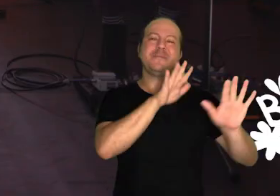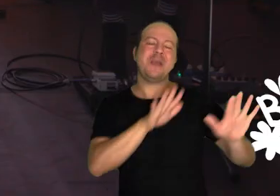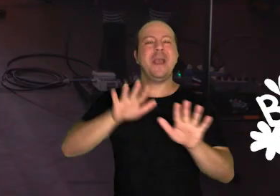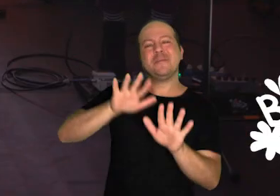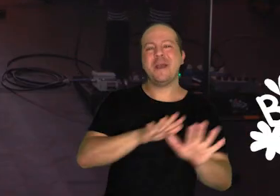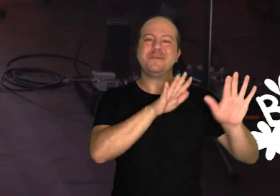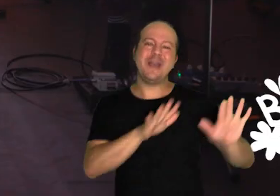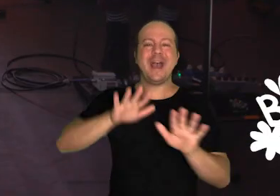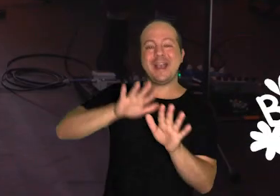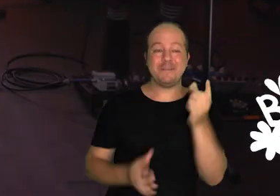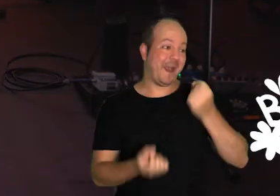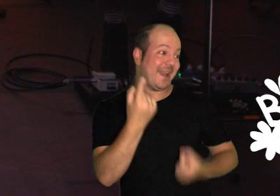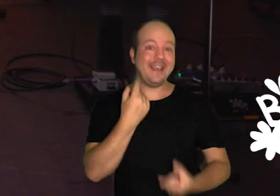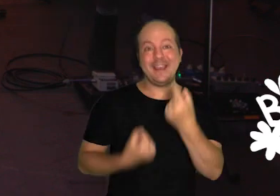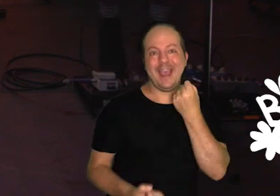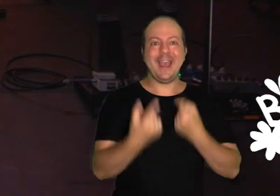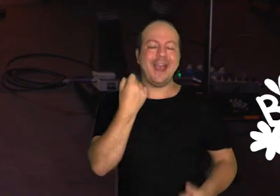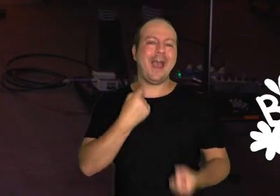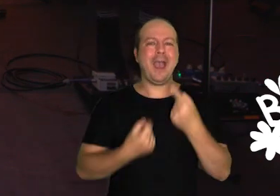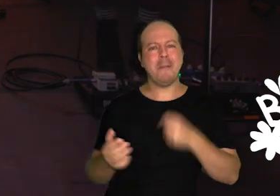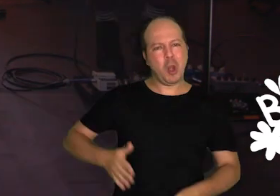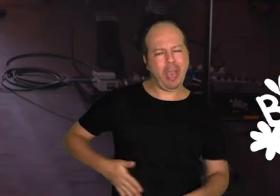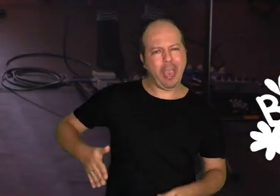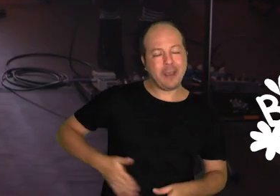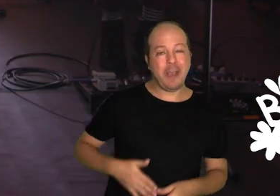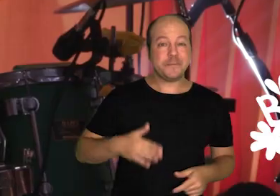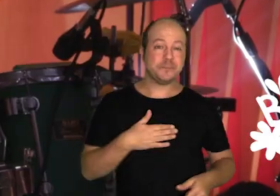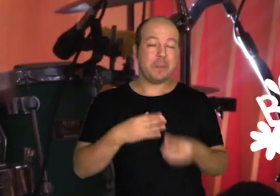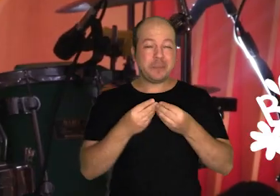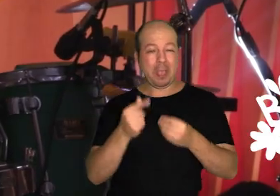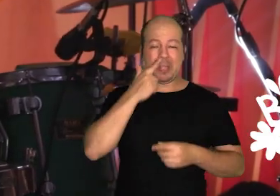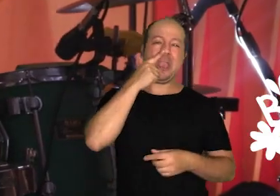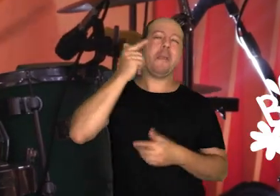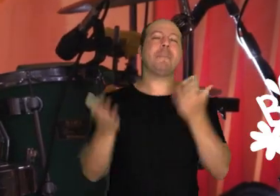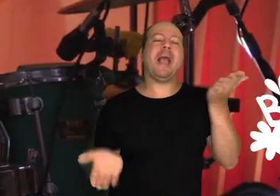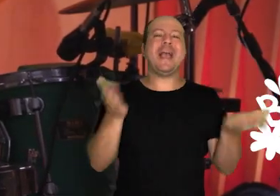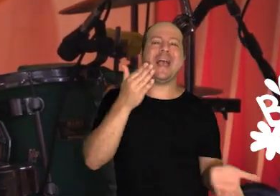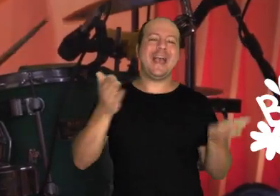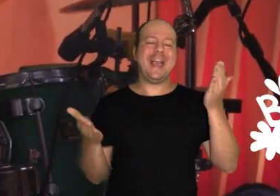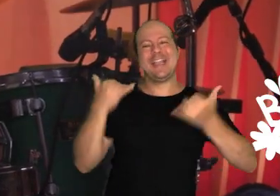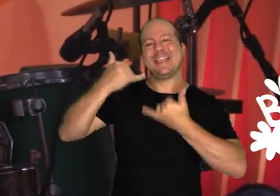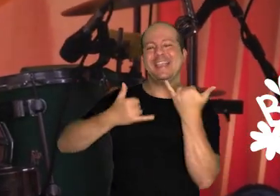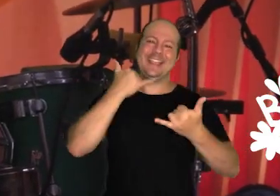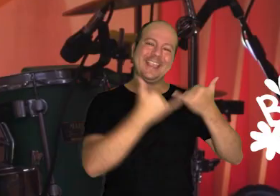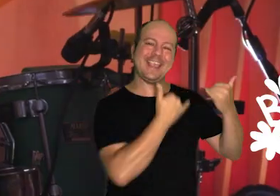pipocar. Pipoca, pipoca, moleca, paçoca, meleca, peteca, é hora de